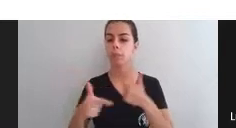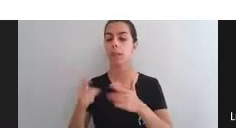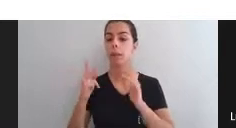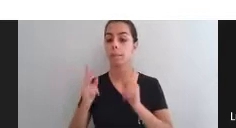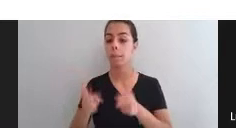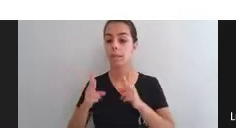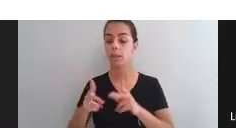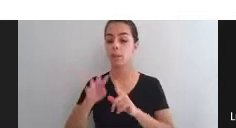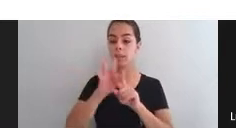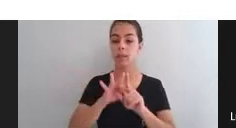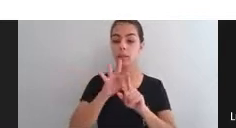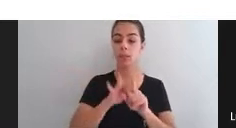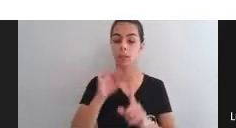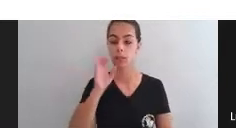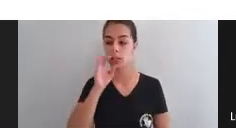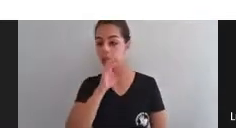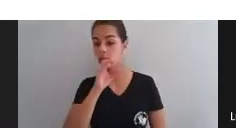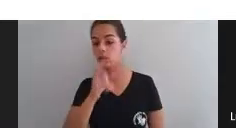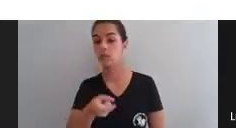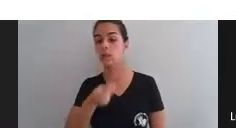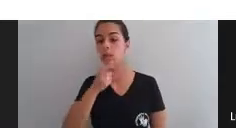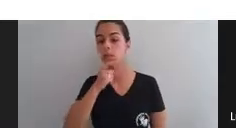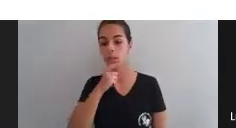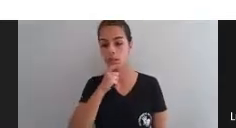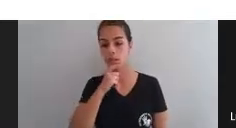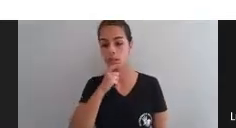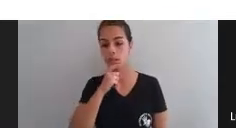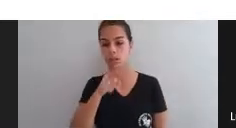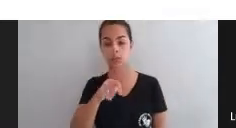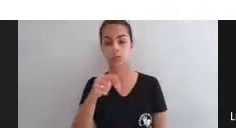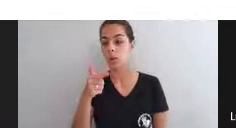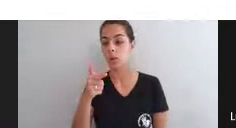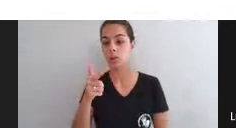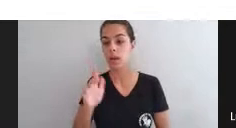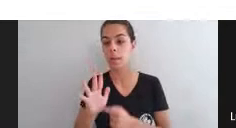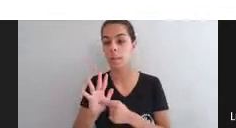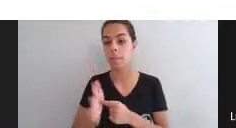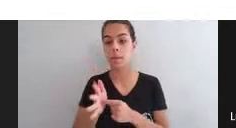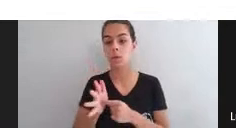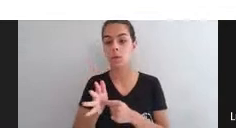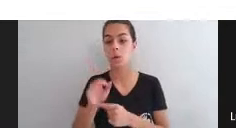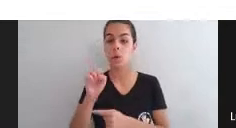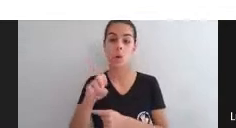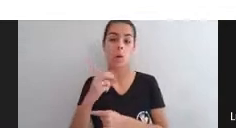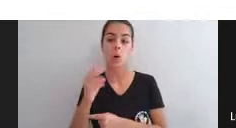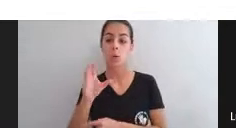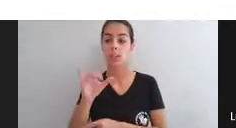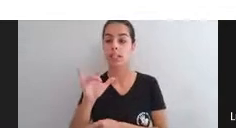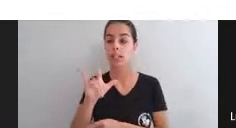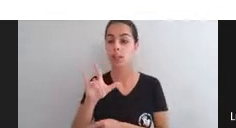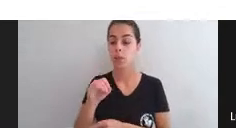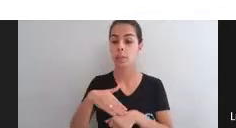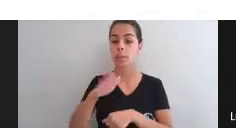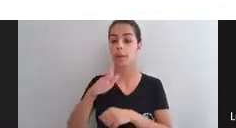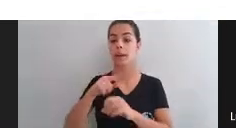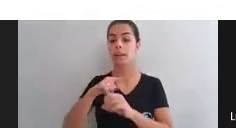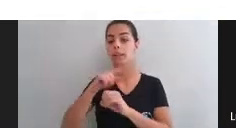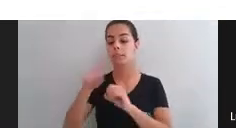temperaturas quente e fria. Você não vai encontrar nenhum motor ou nenhum ciclo mais eficiente do que